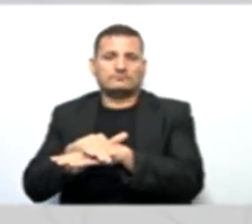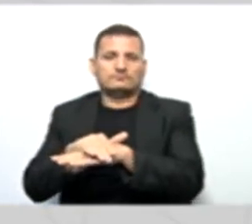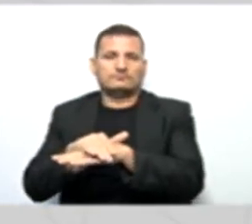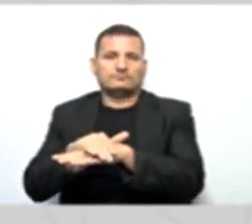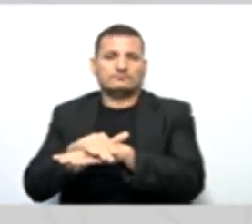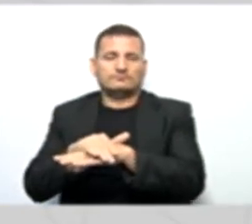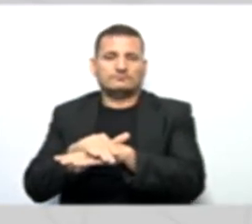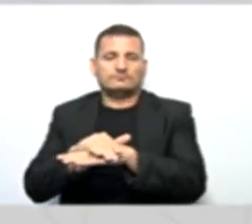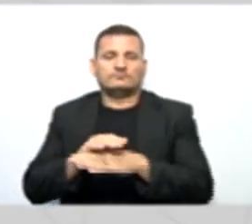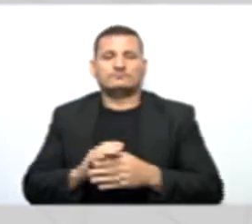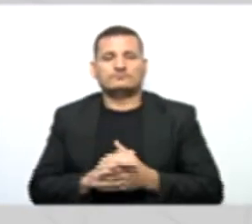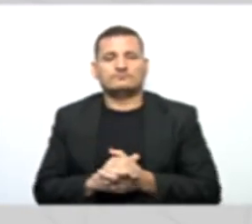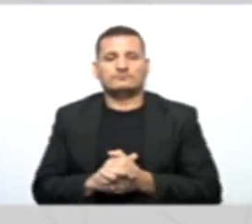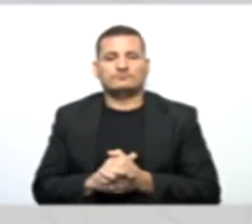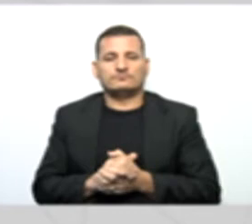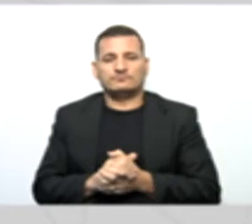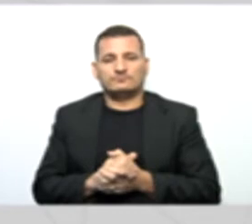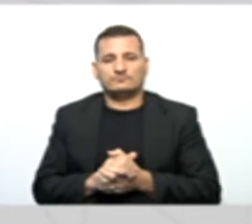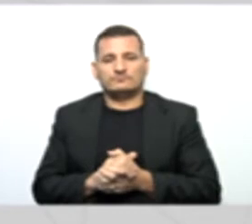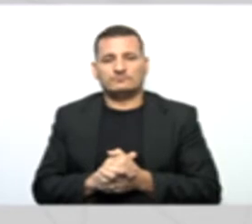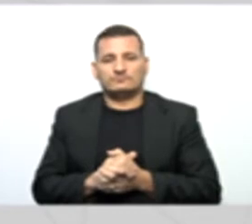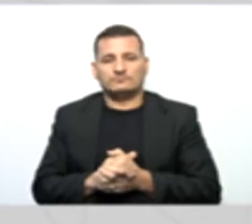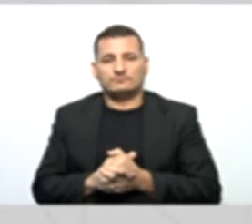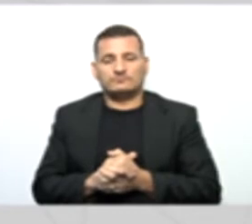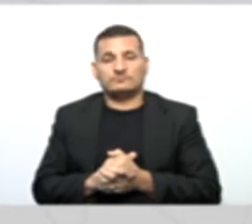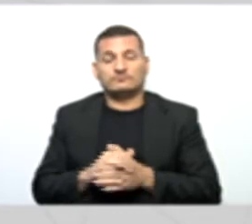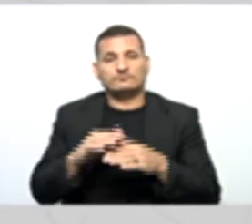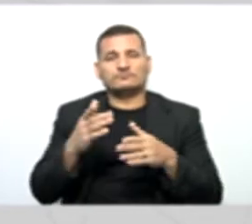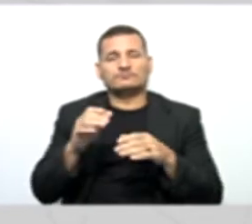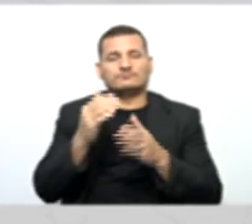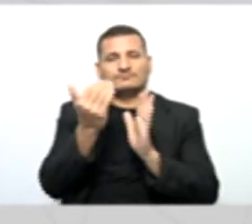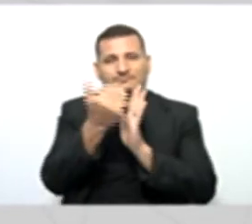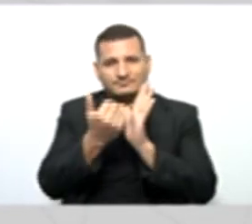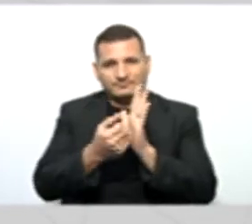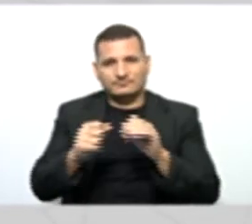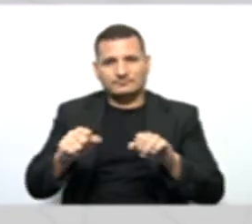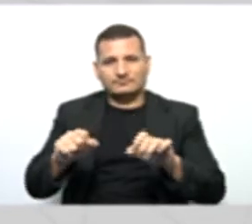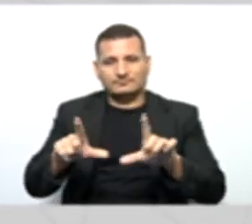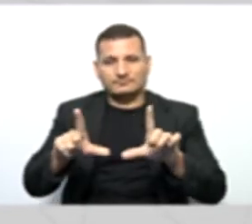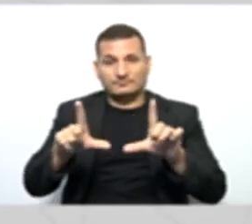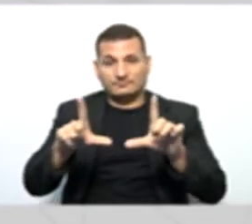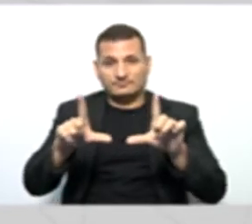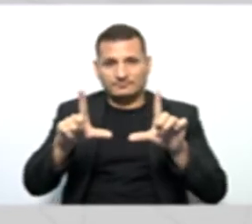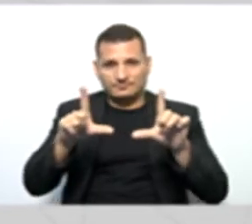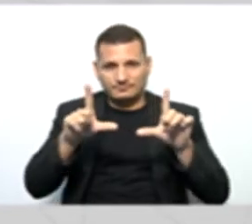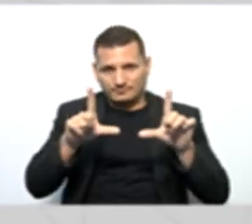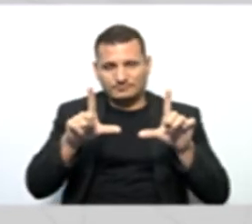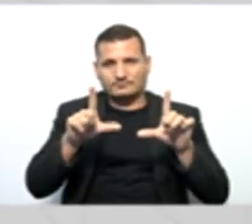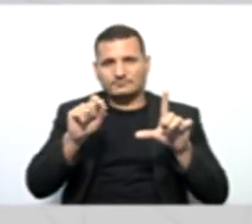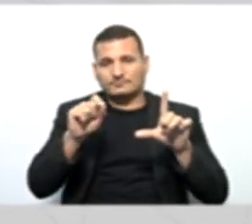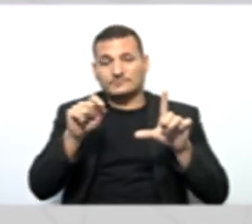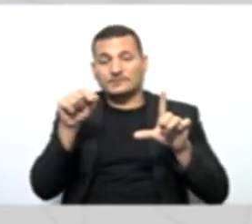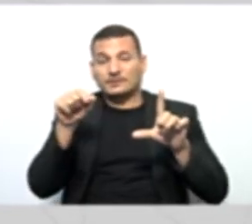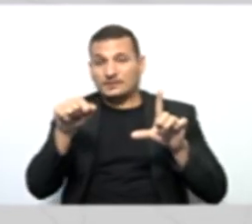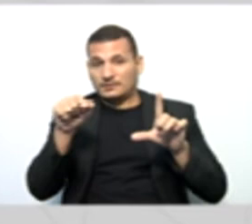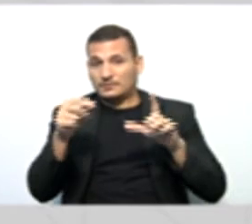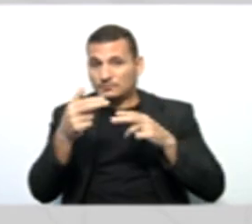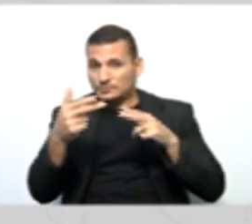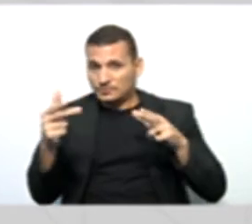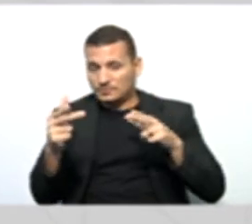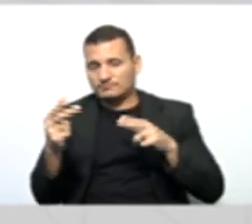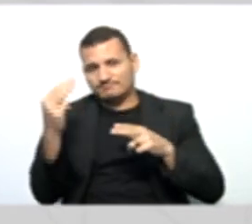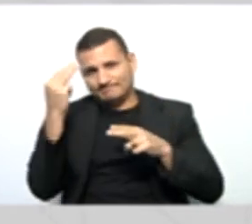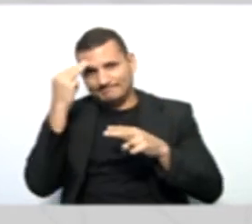do computador. Ou seja, enquanto o programa está sendo executado, o objeto criado vai estar na memória